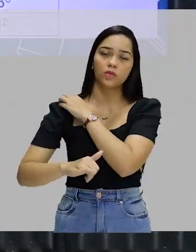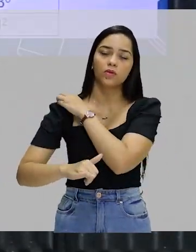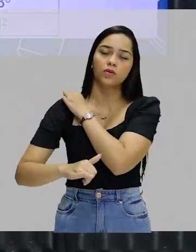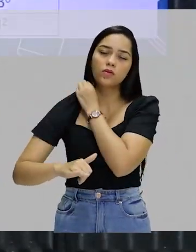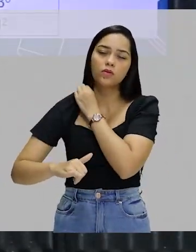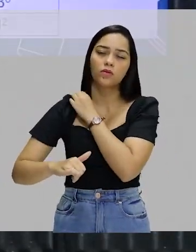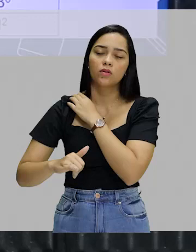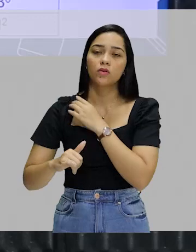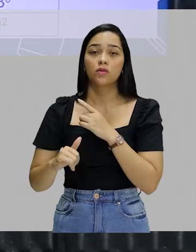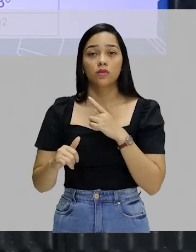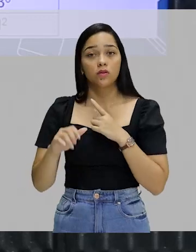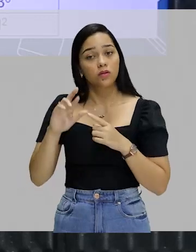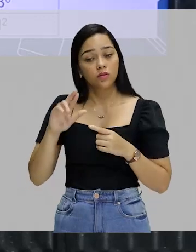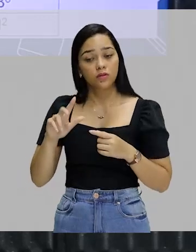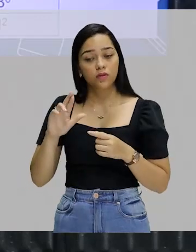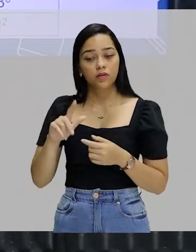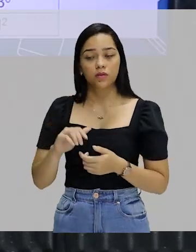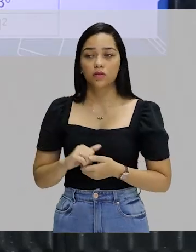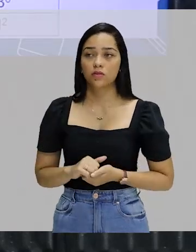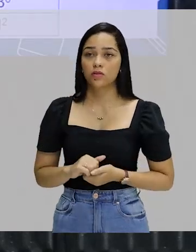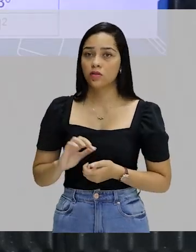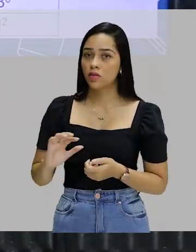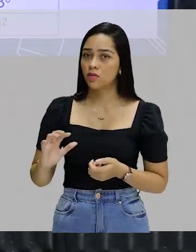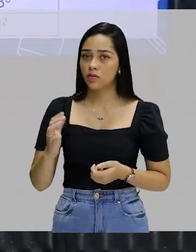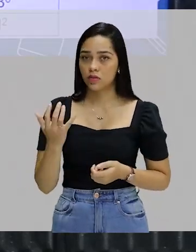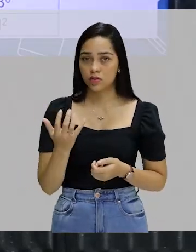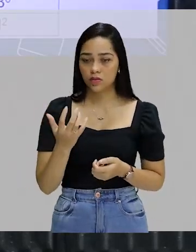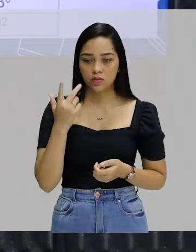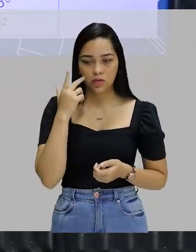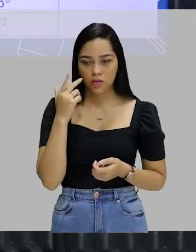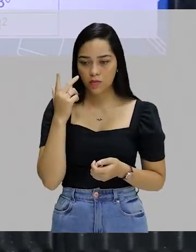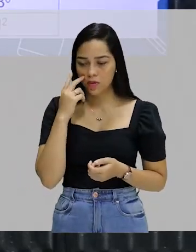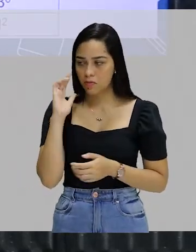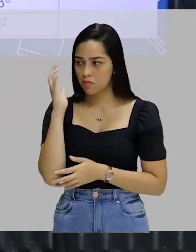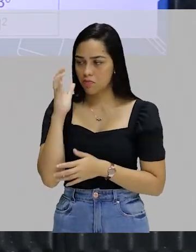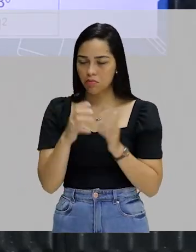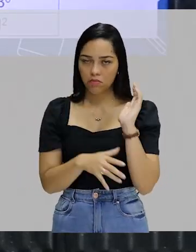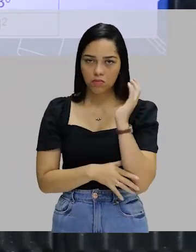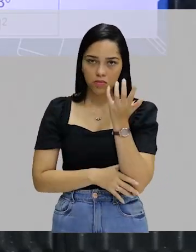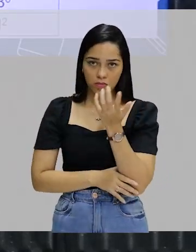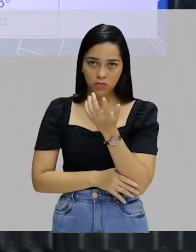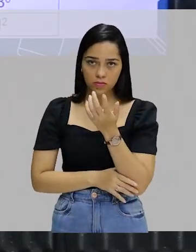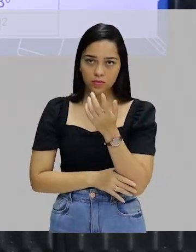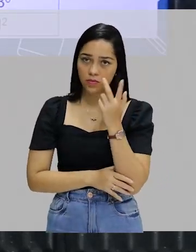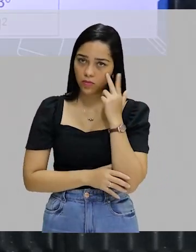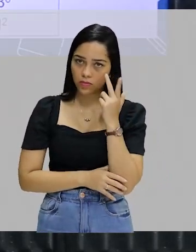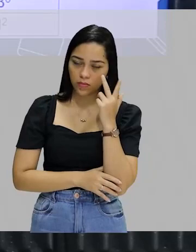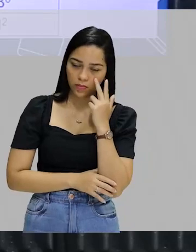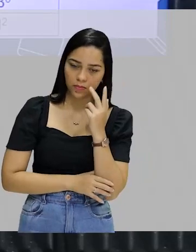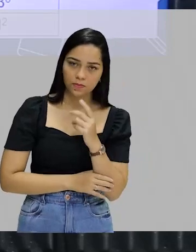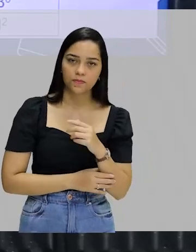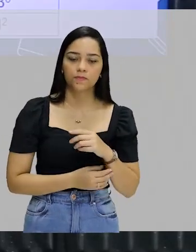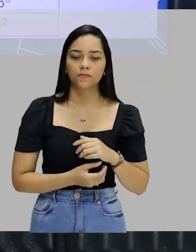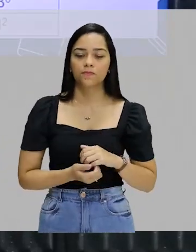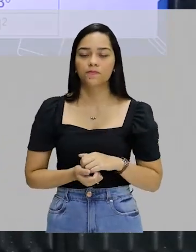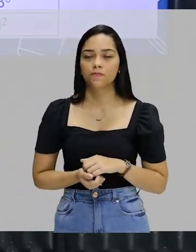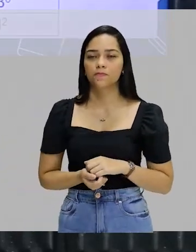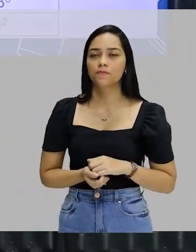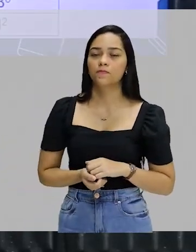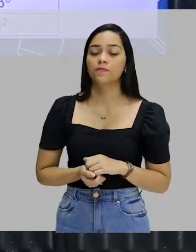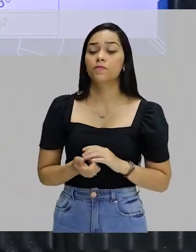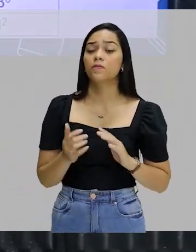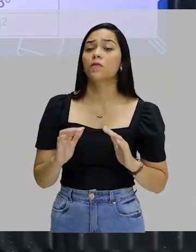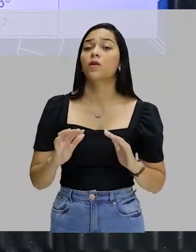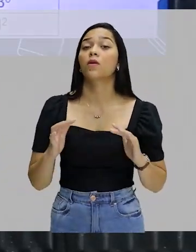químico diferente, que não ocorreria na natureza de forma natural. Então,